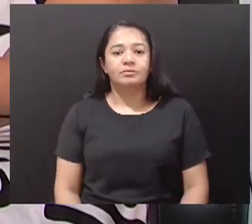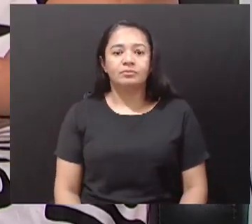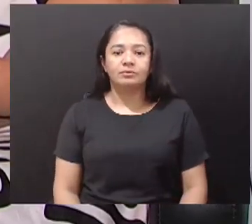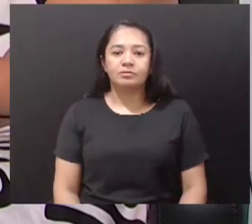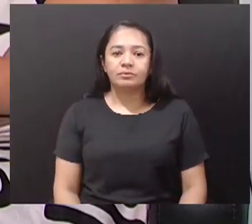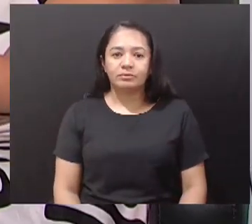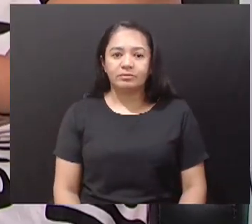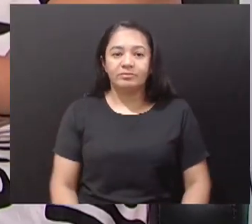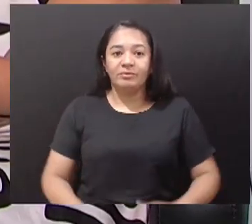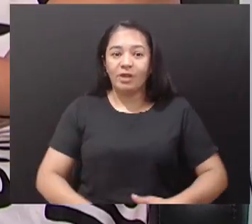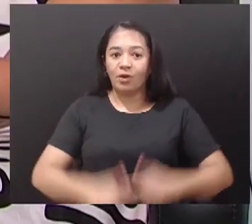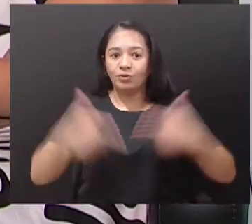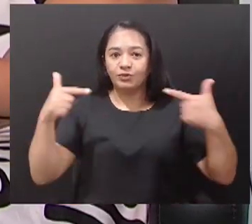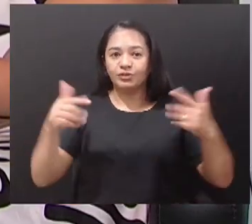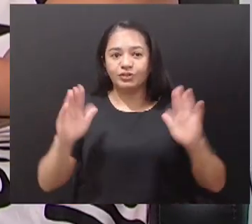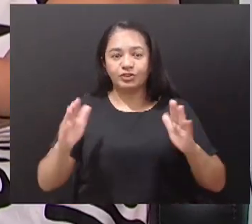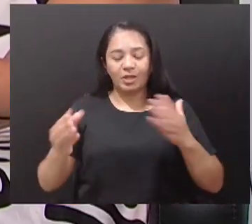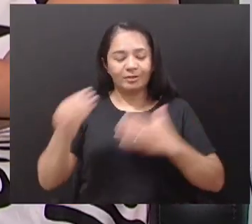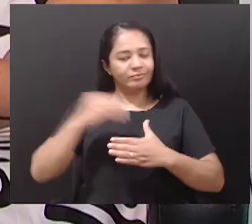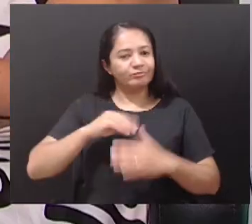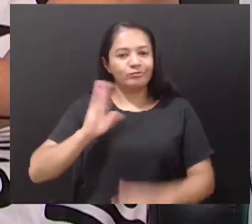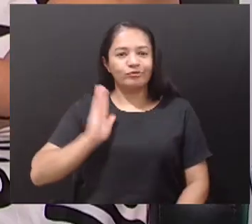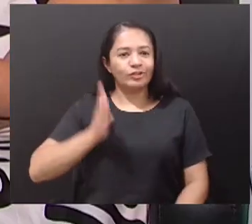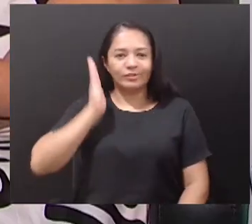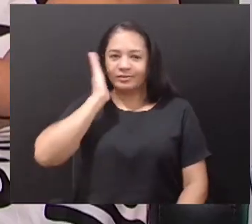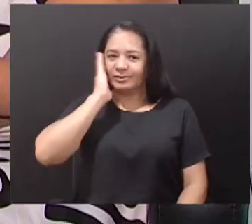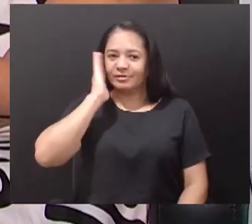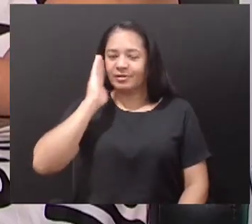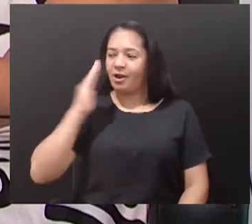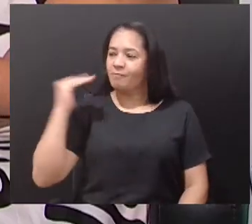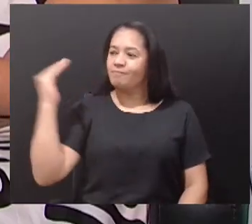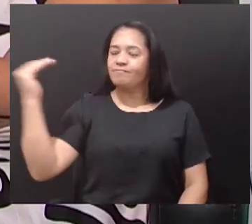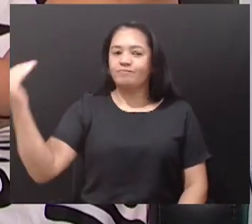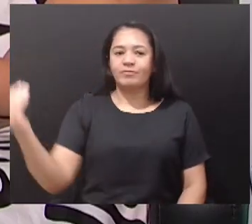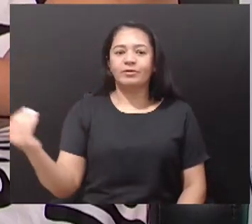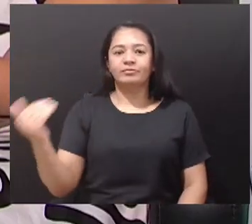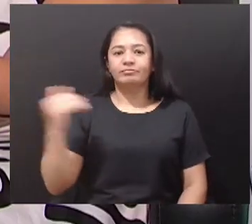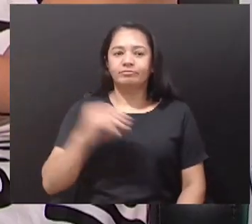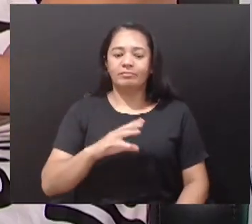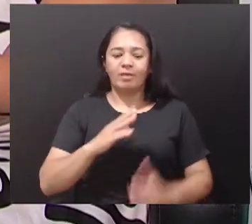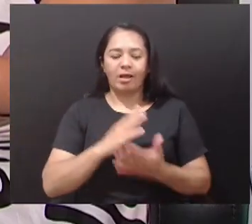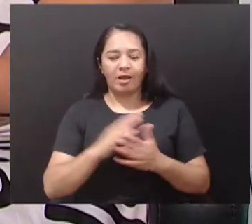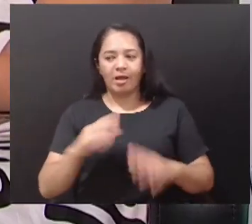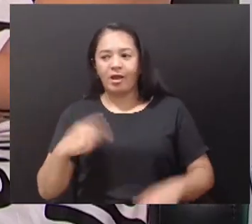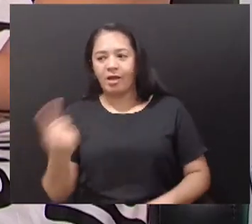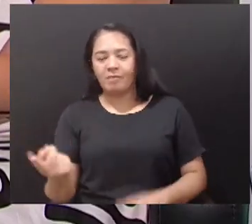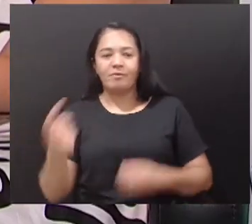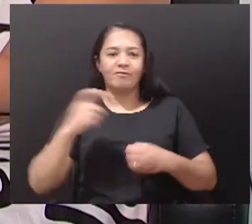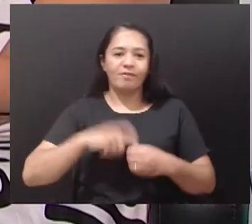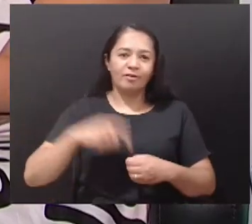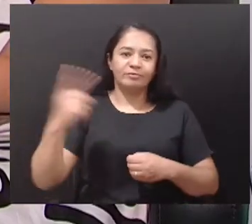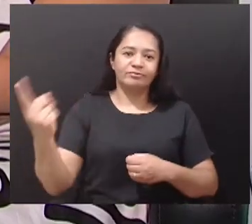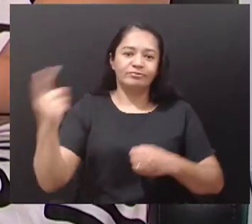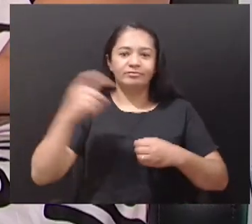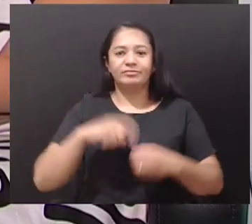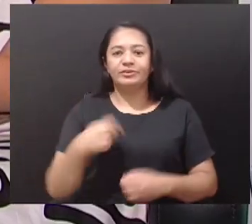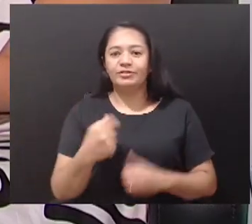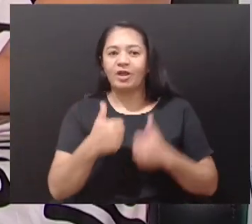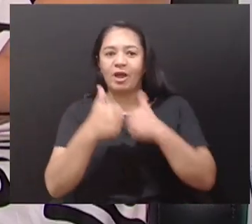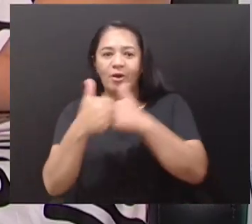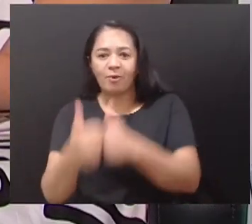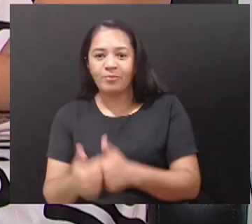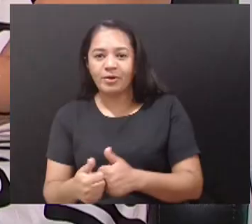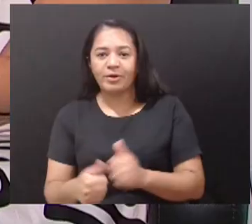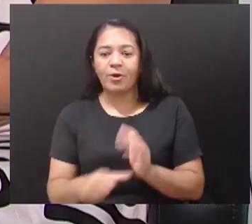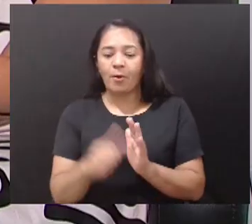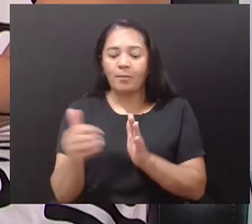já estar dentro, né? Então, que a moda venha e passe, e a gente vai estar acompanhando. A gente acompanhou, inclusive, no primeiro